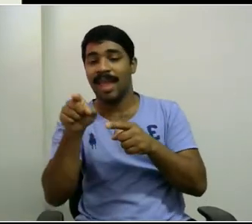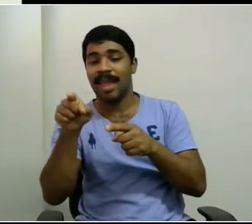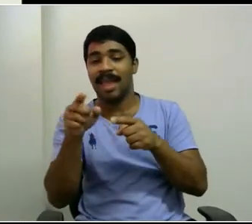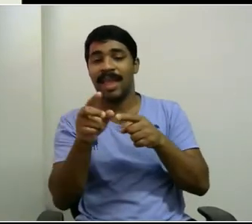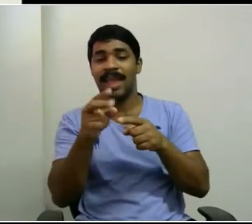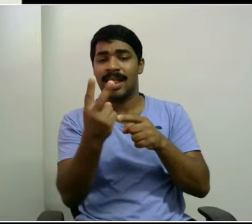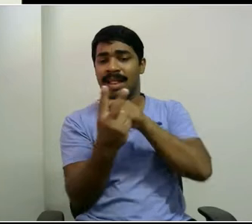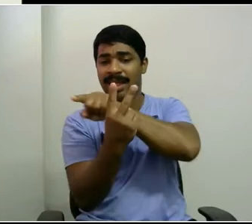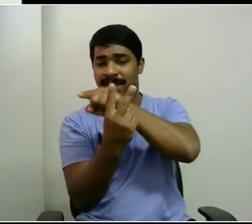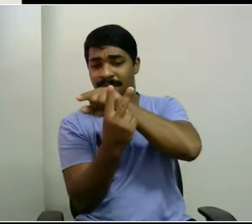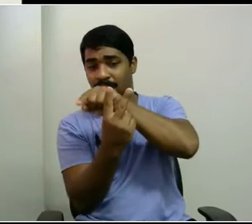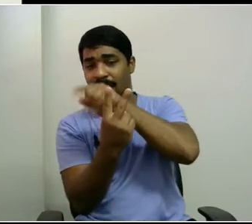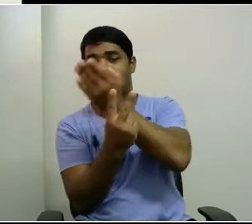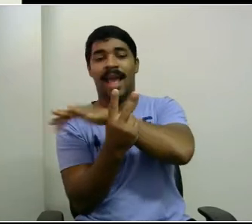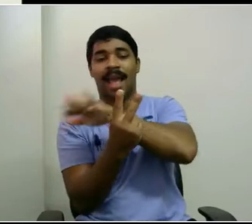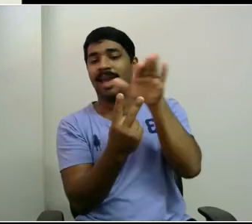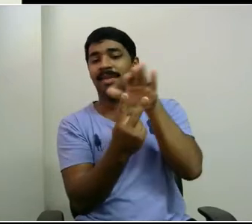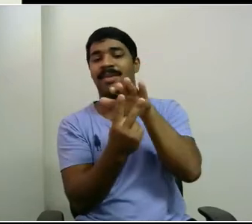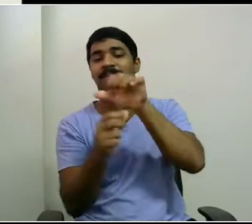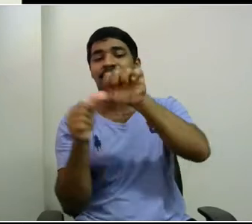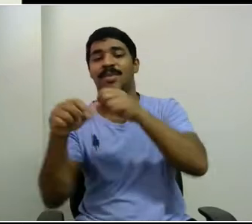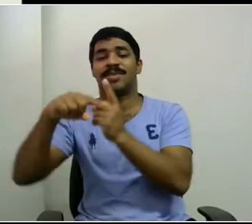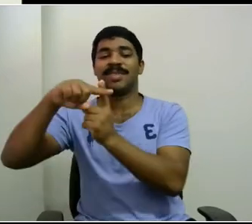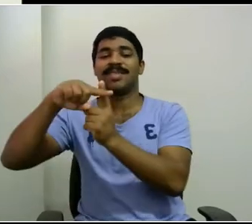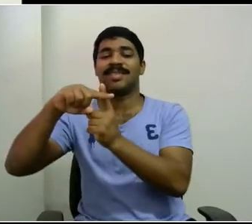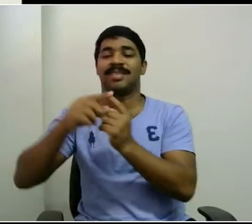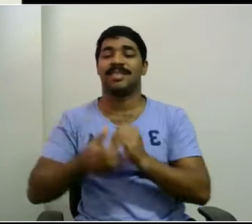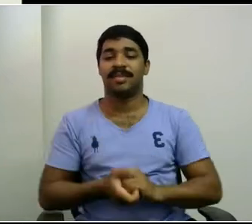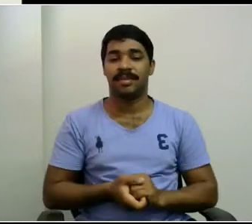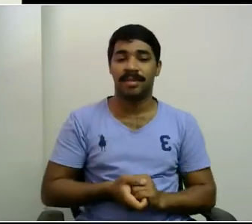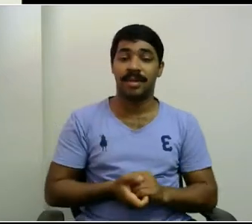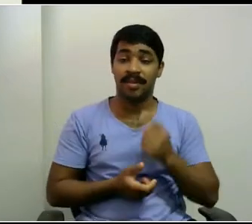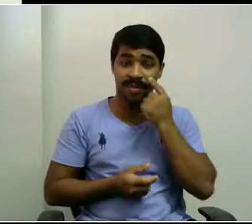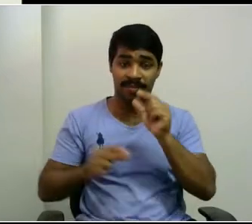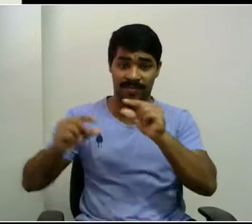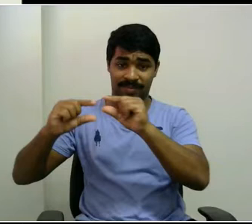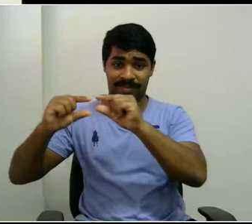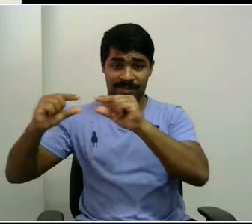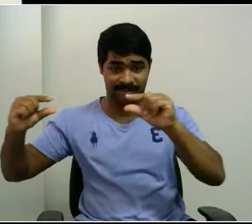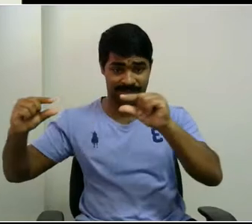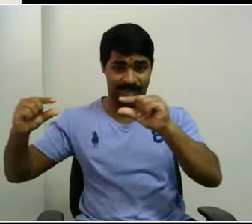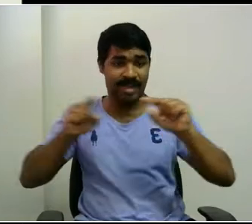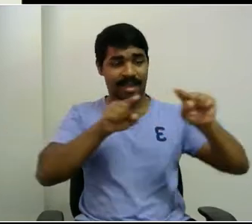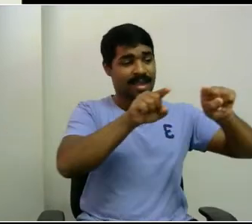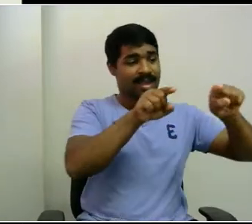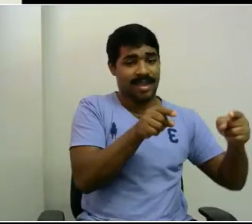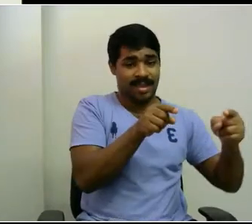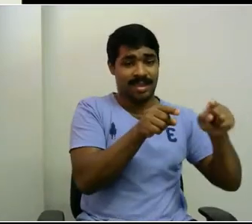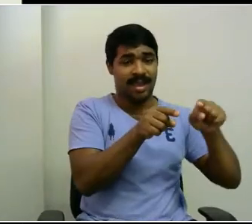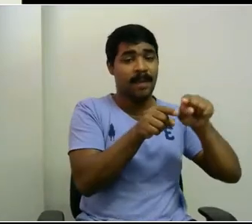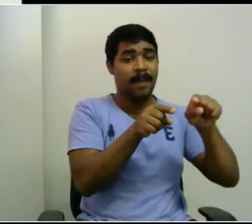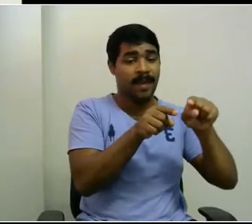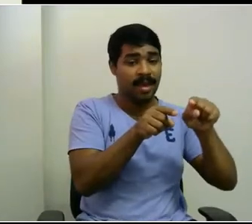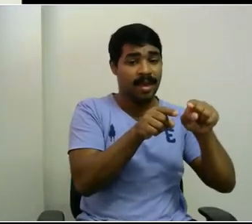E na inequação, toda vez que você multiplicar por um número negativo, toda a inequação, o sinal, ou a